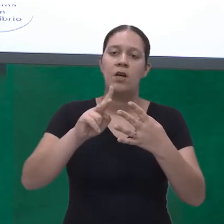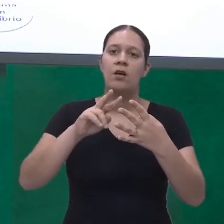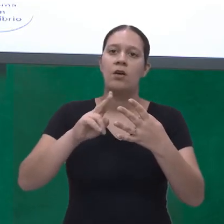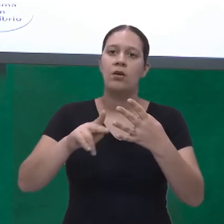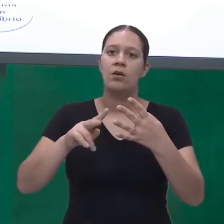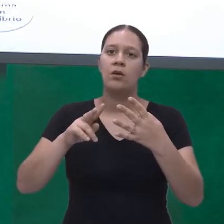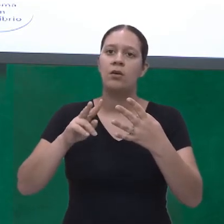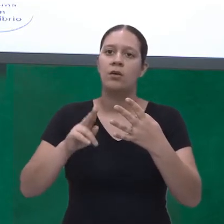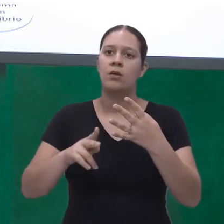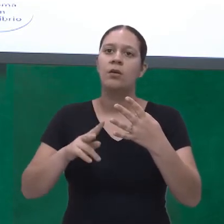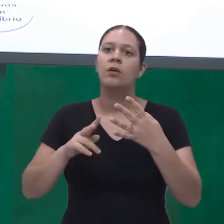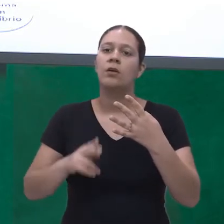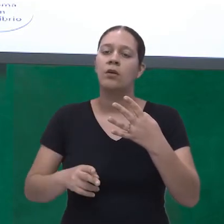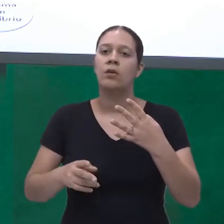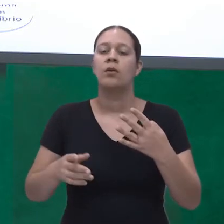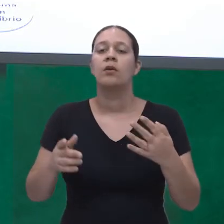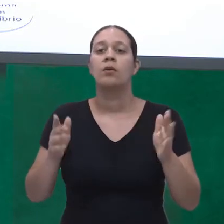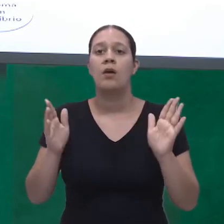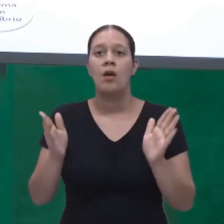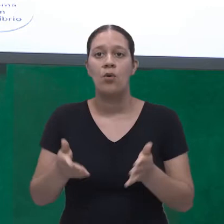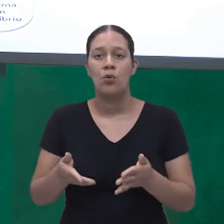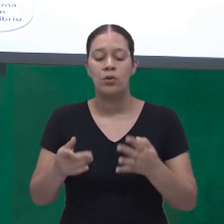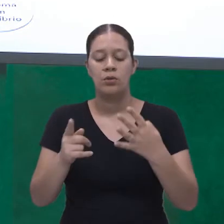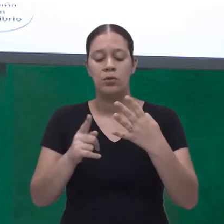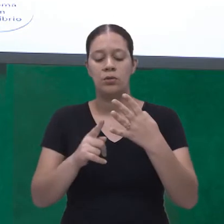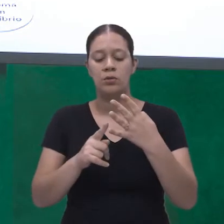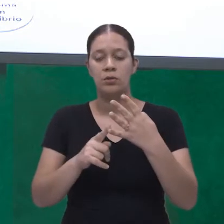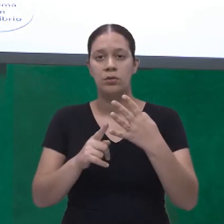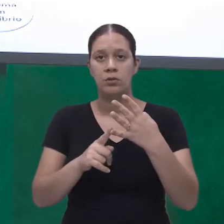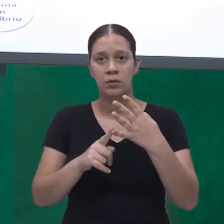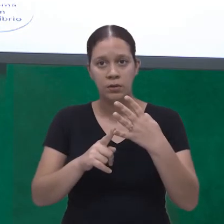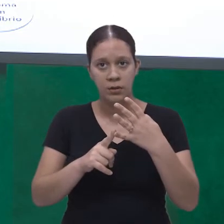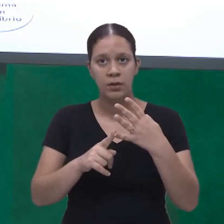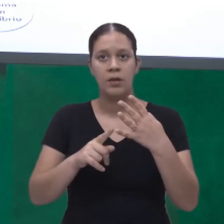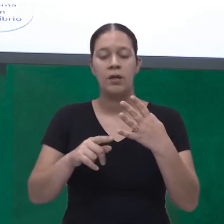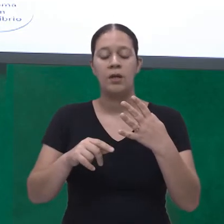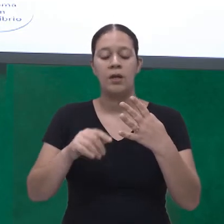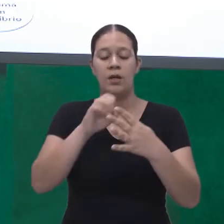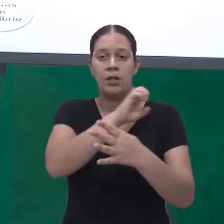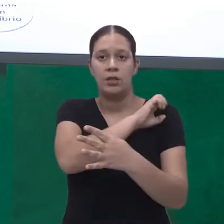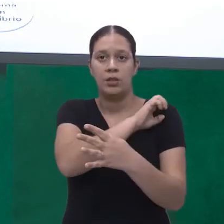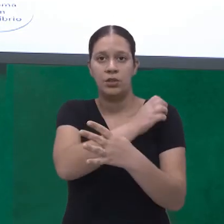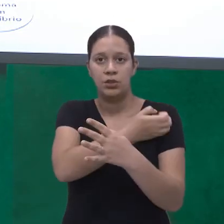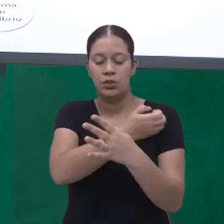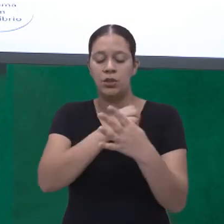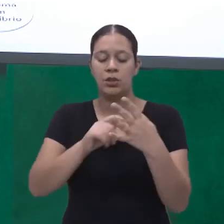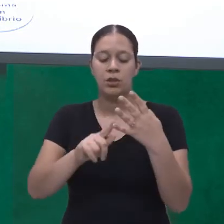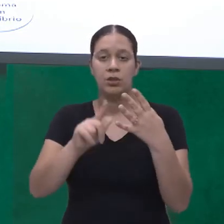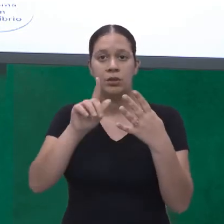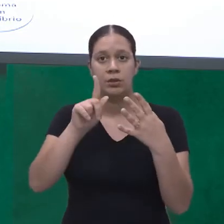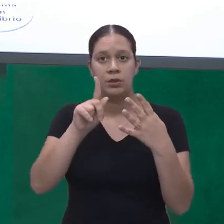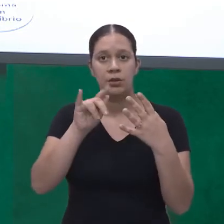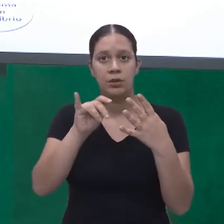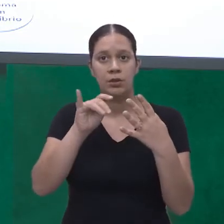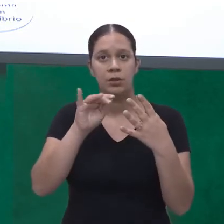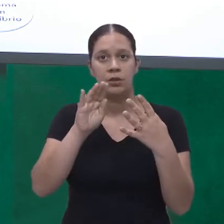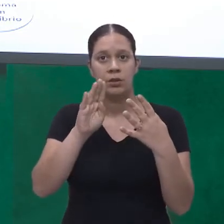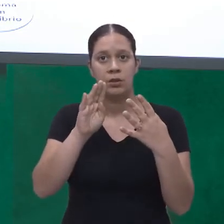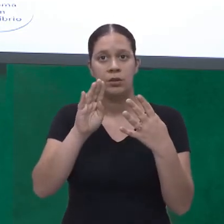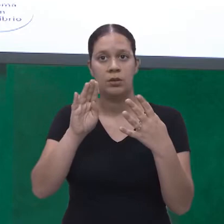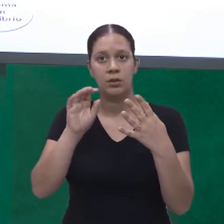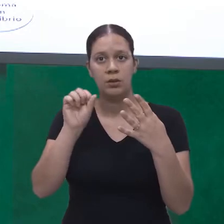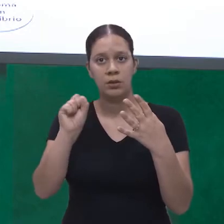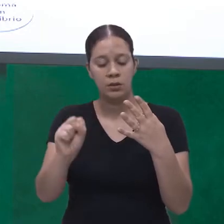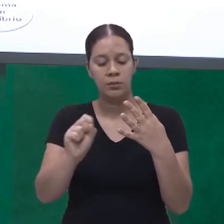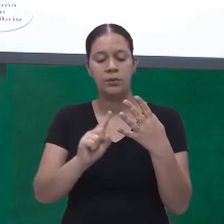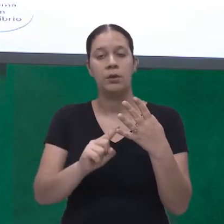Hess, entropia, e agora finaliza com energia livre de Gibbs. Então, cuidado com isso, porque eu vou